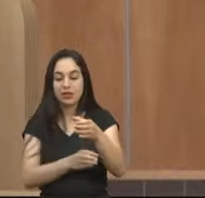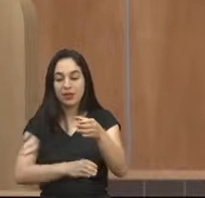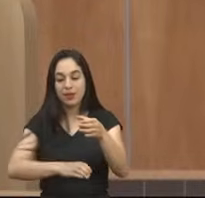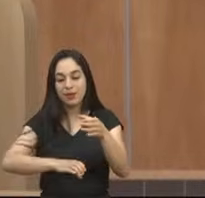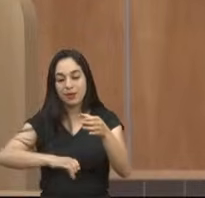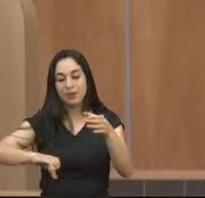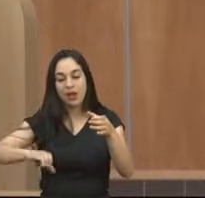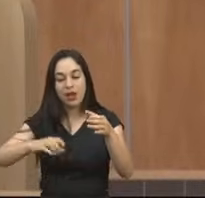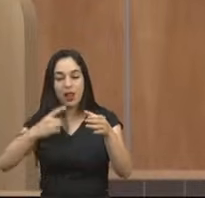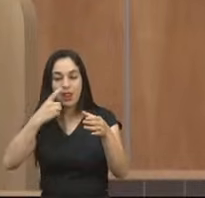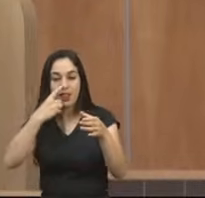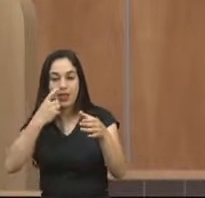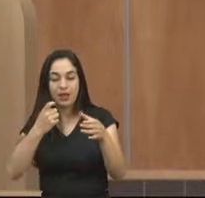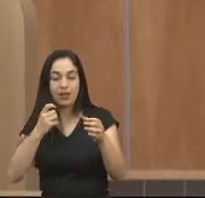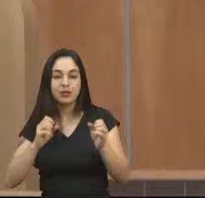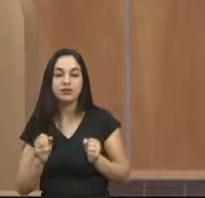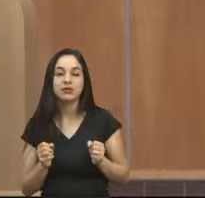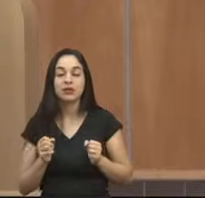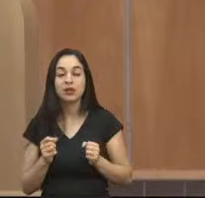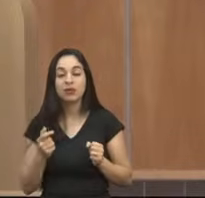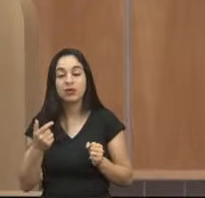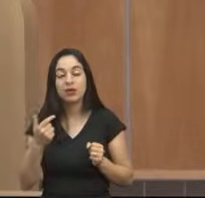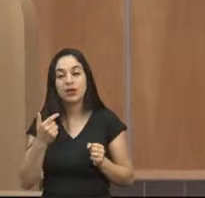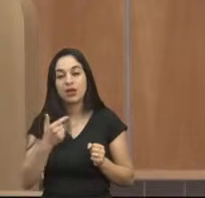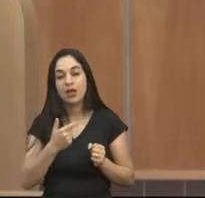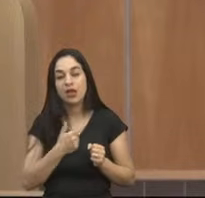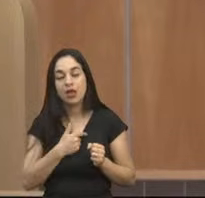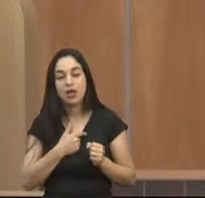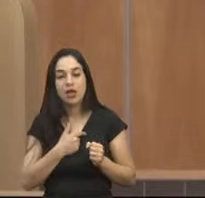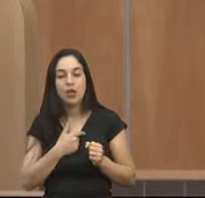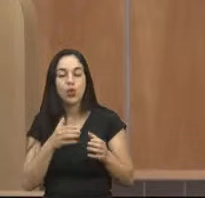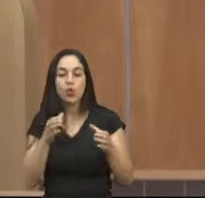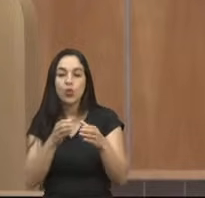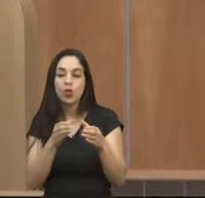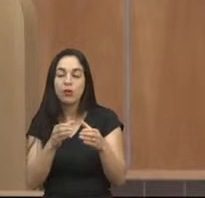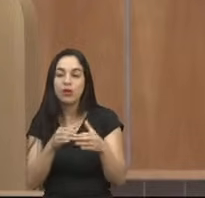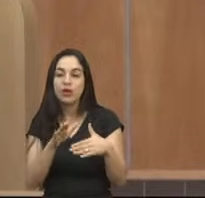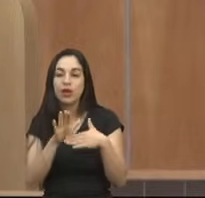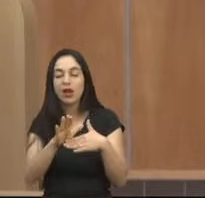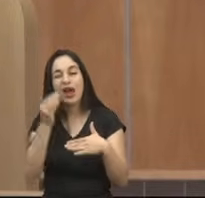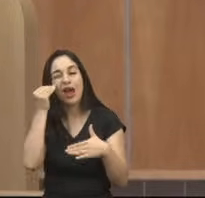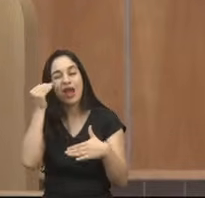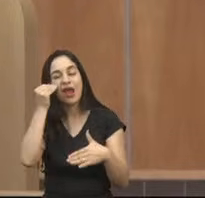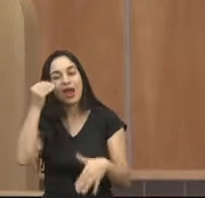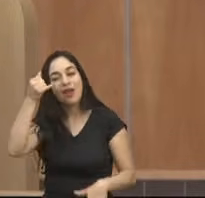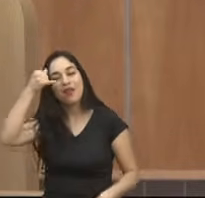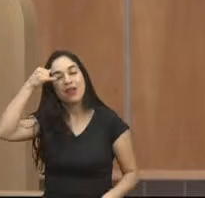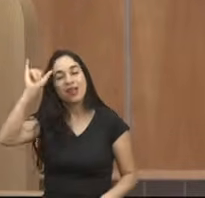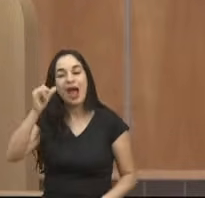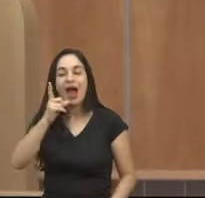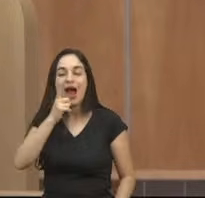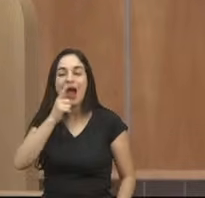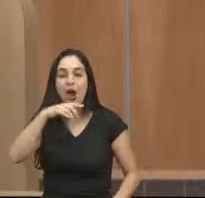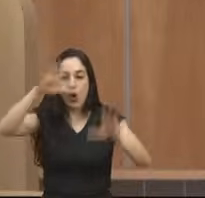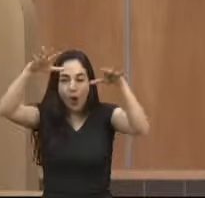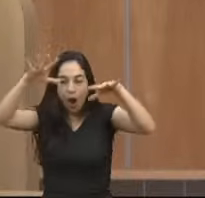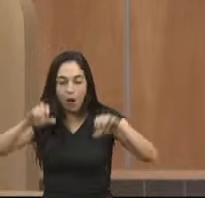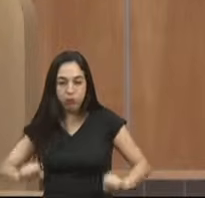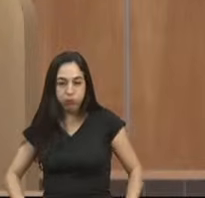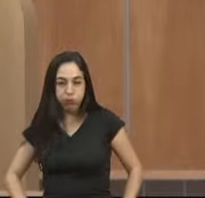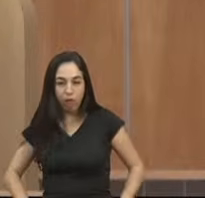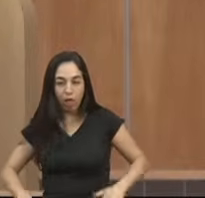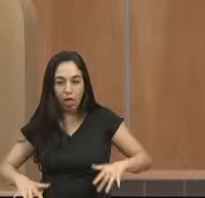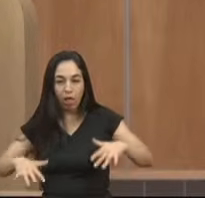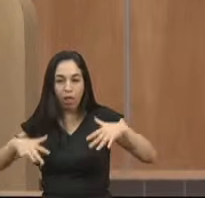objetivo minimizar os impactos de enchentes e alagamentos. Então, todas as audiências eu participo, sempre estou fazendo os requerimentos para que a